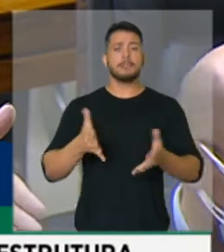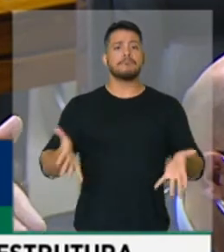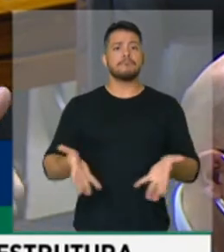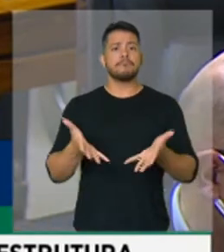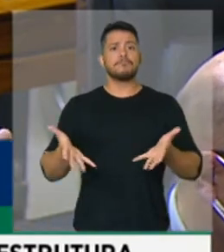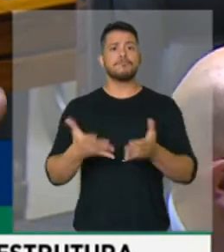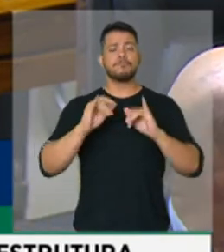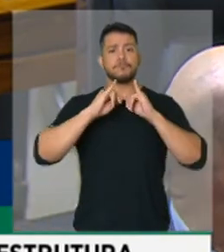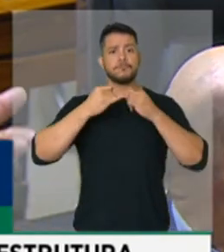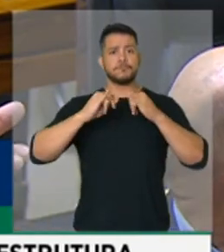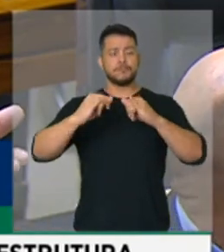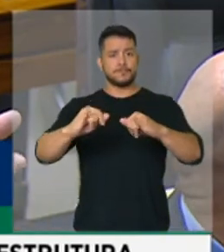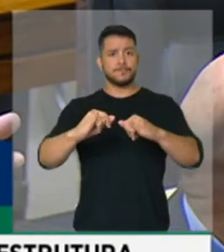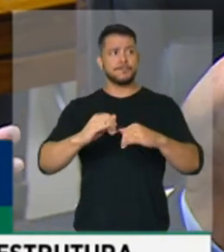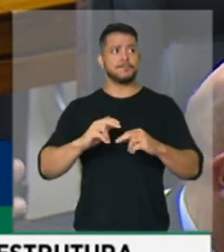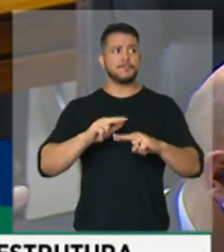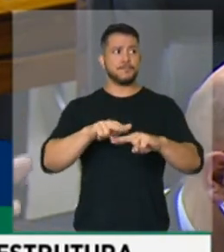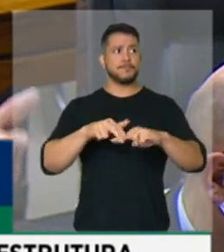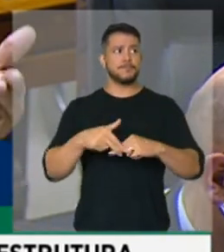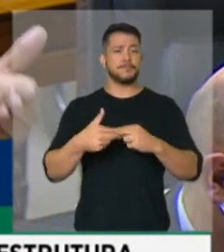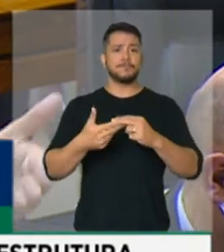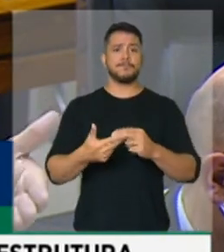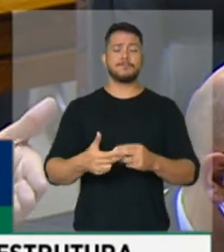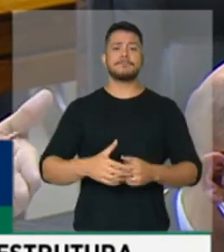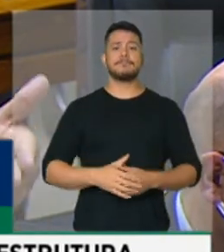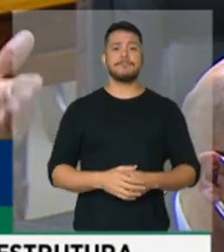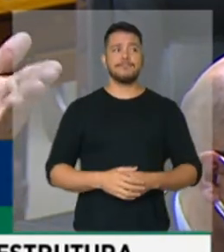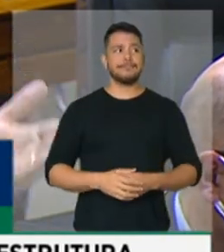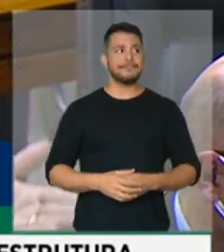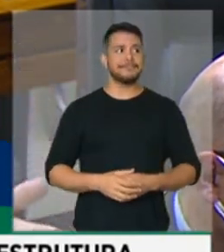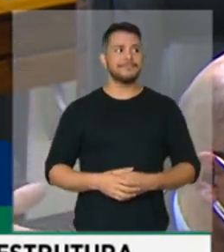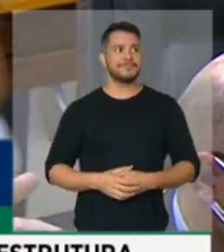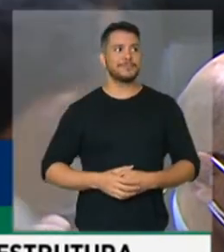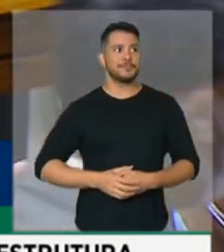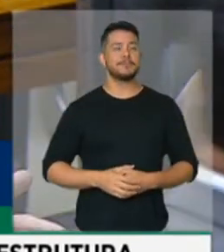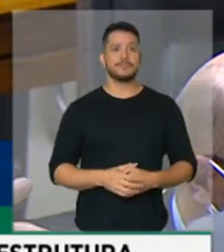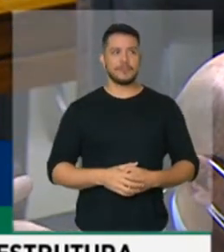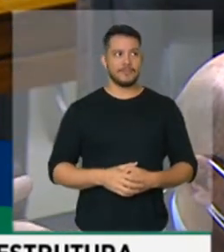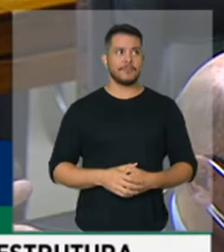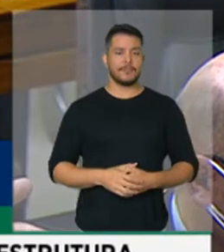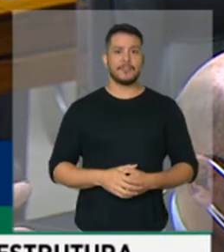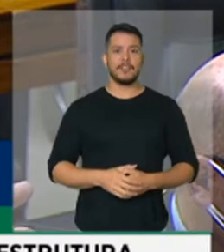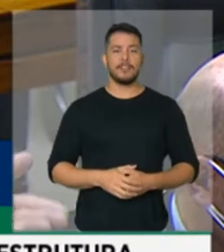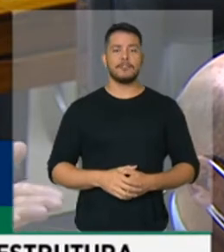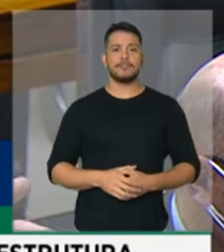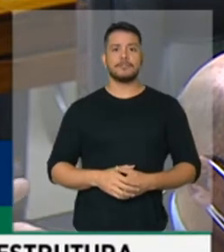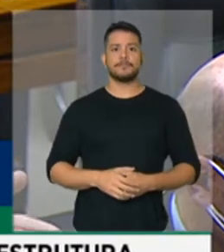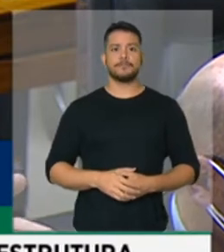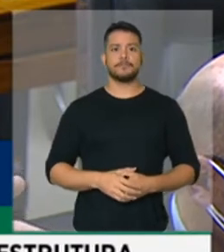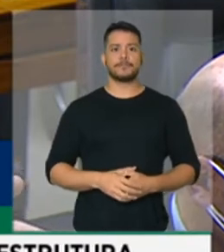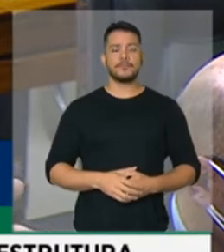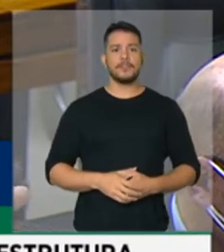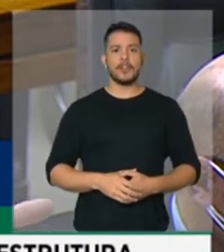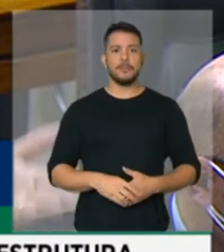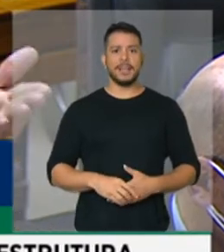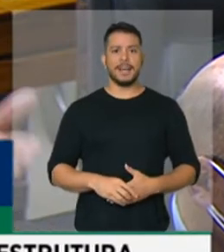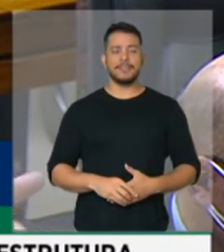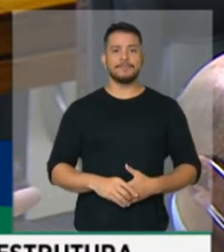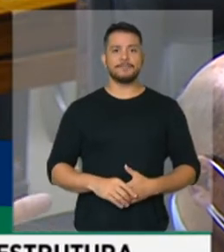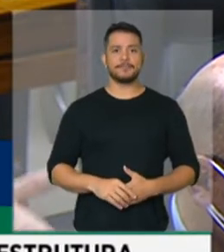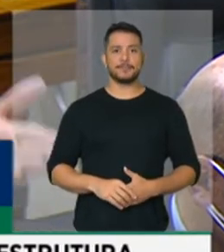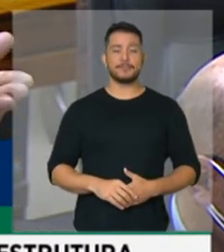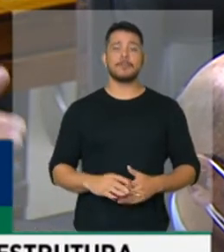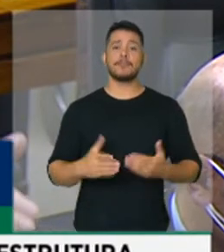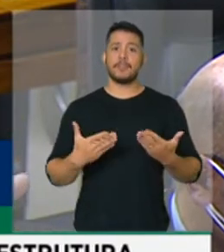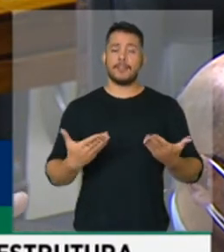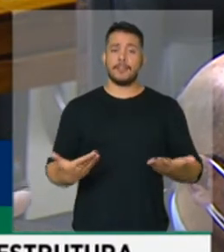você produzir projetos que viabilizem a diversificação da matriz energética no nosso Brasil,